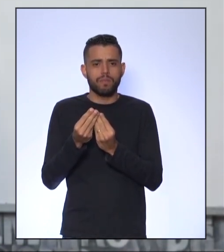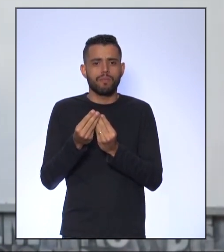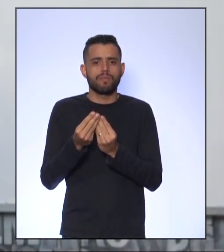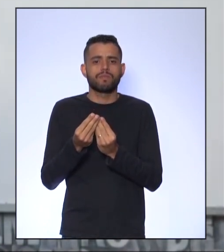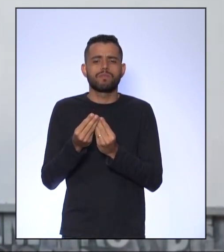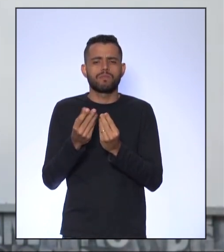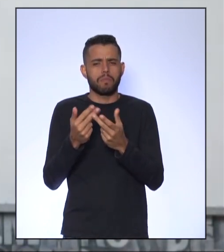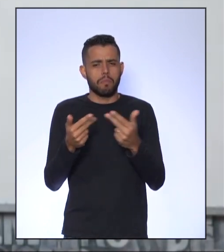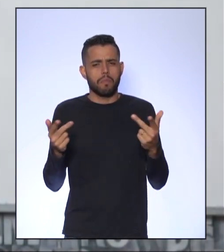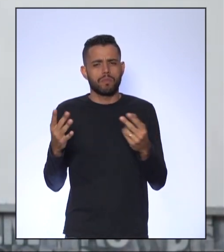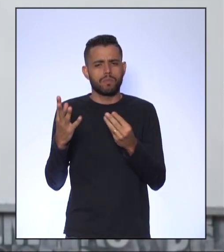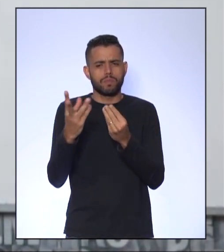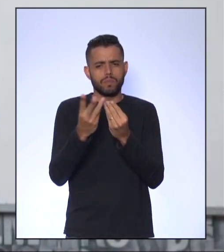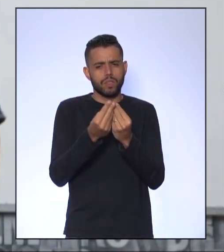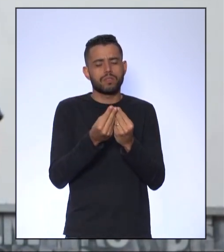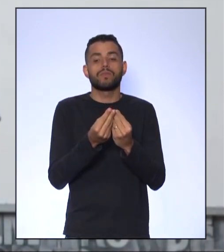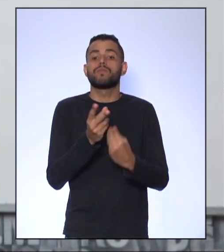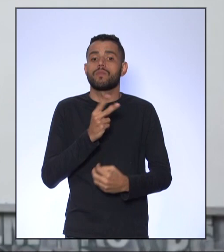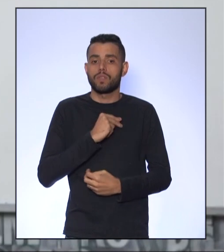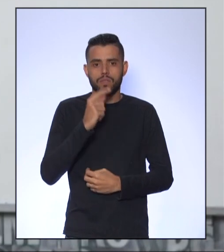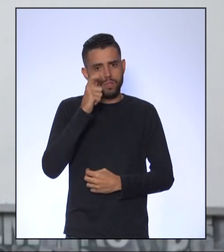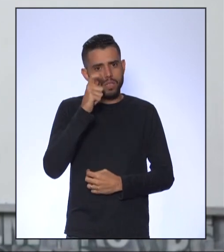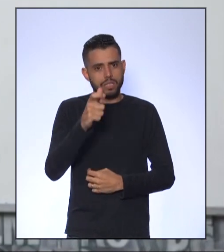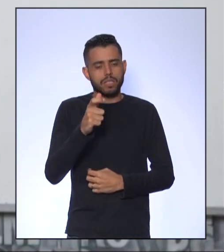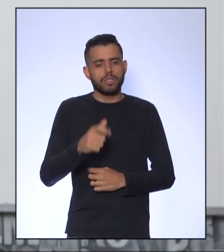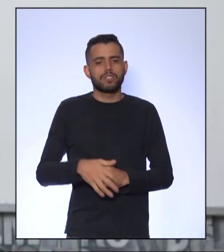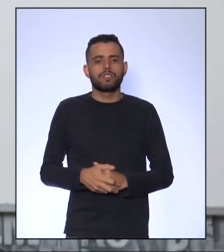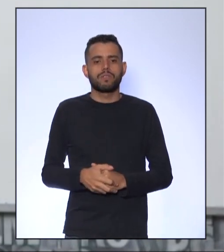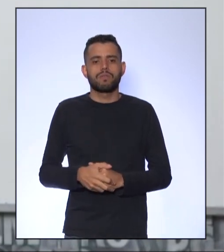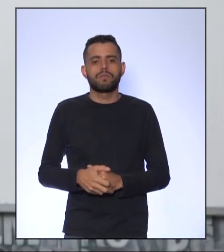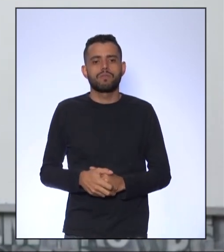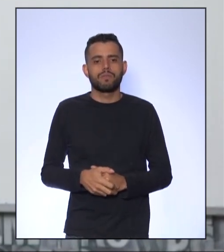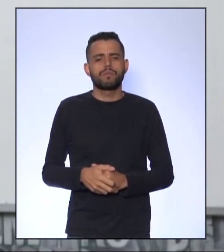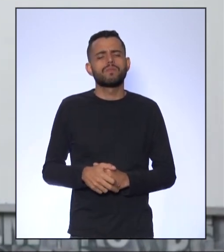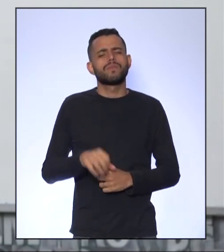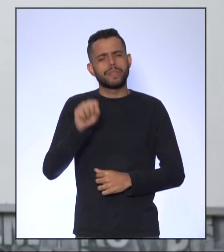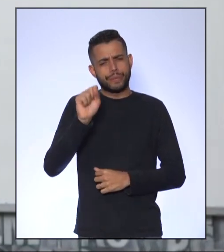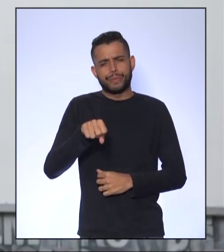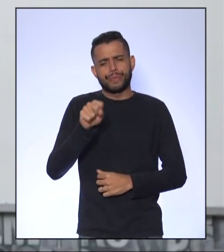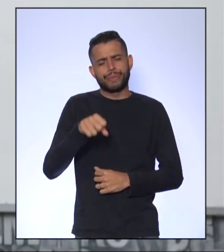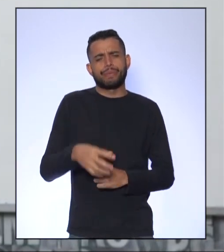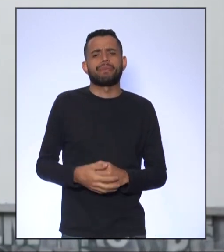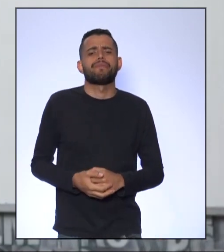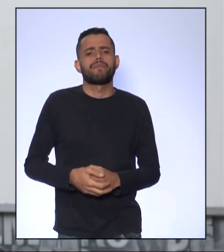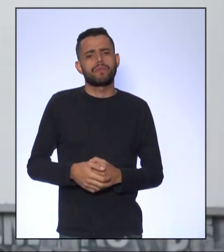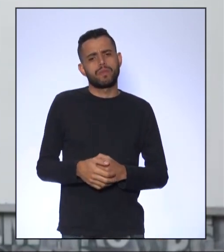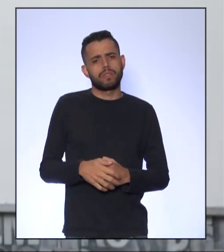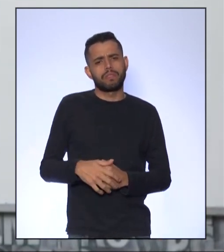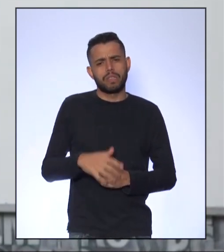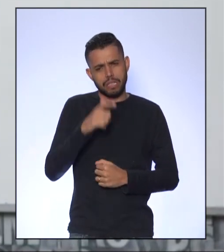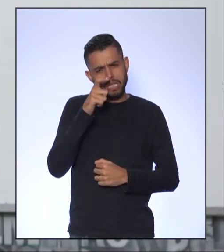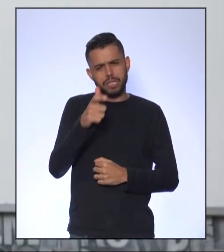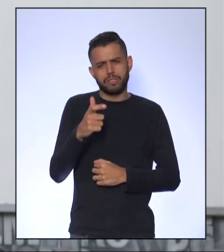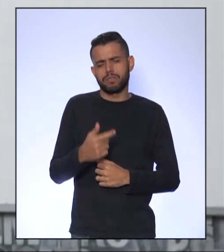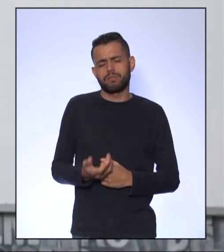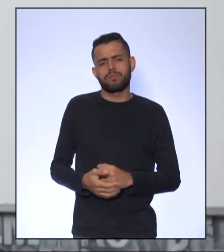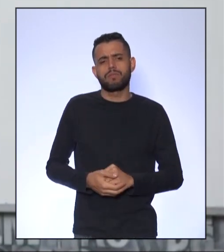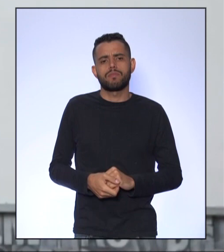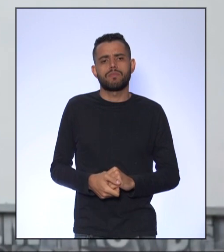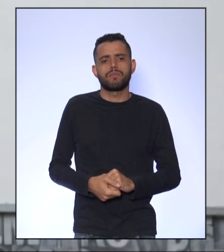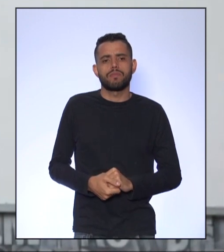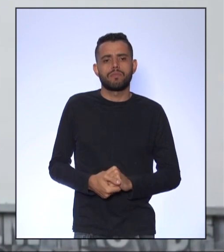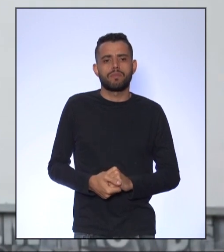Ah, professor, artes é interessante, né? Claro, claro.